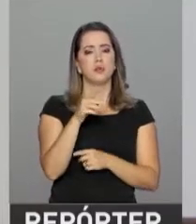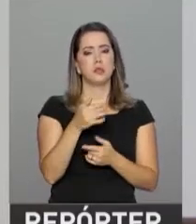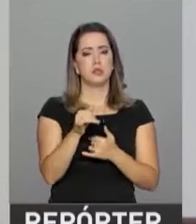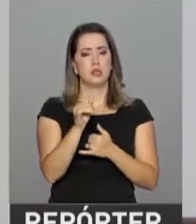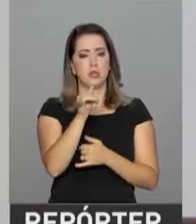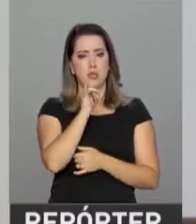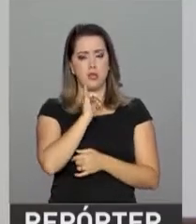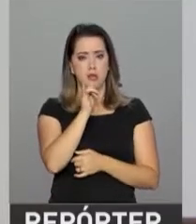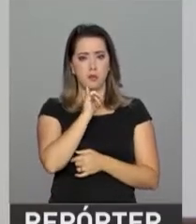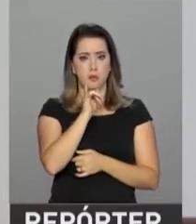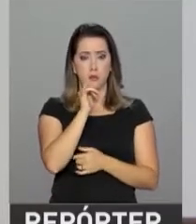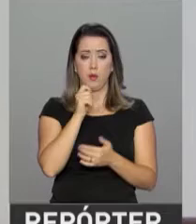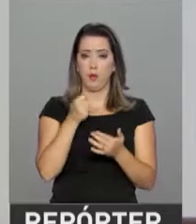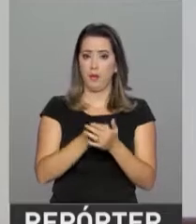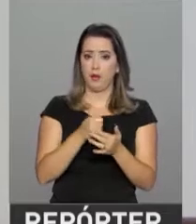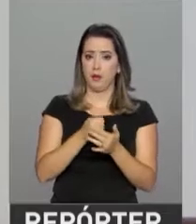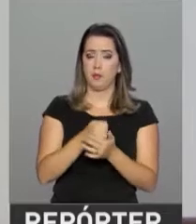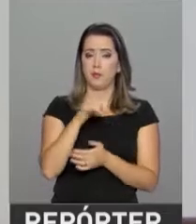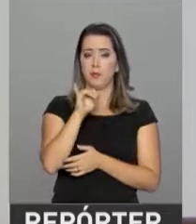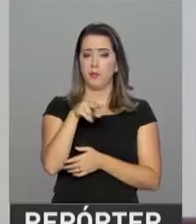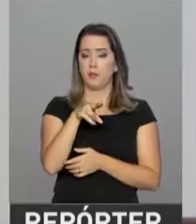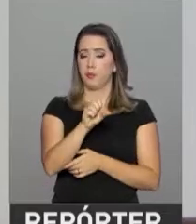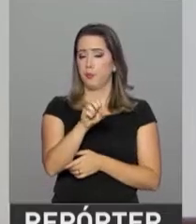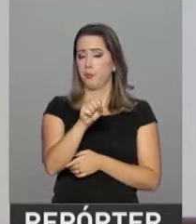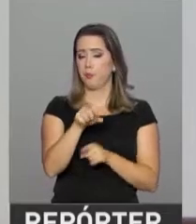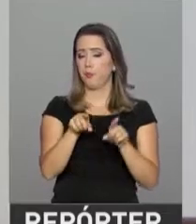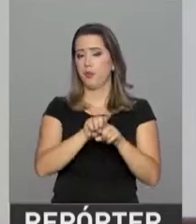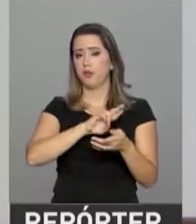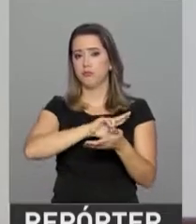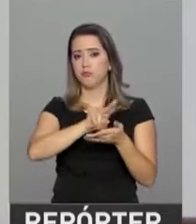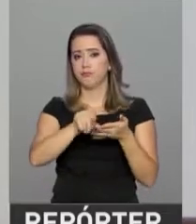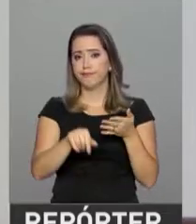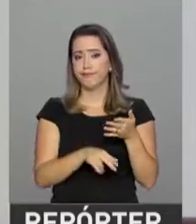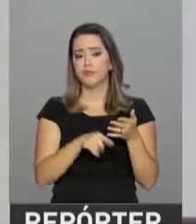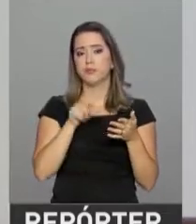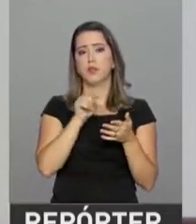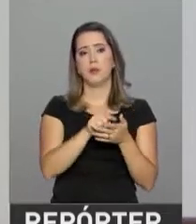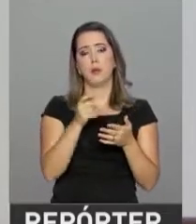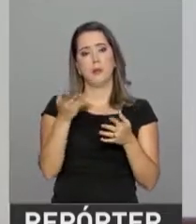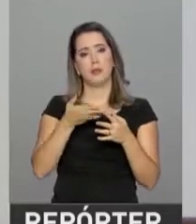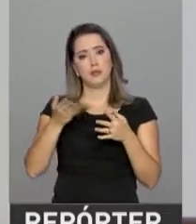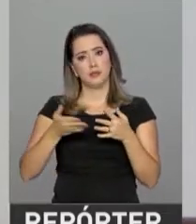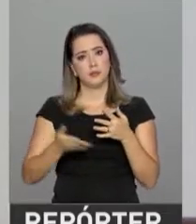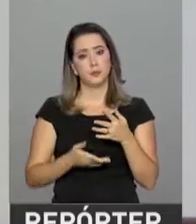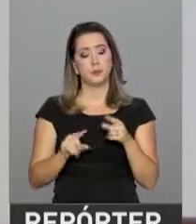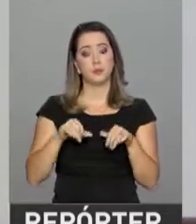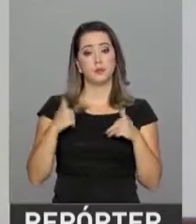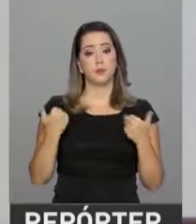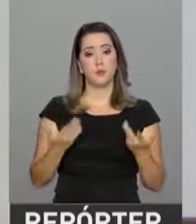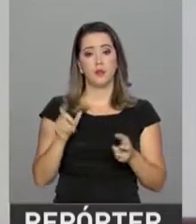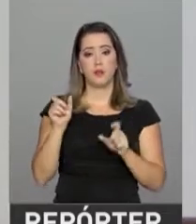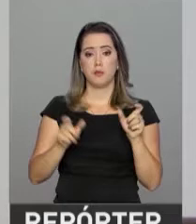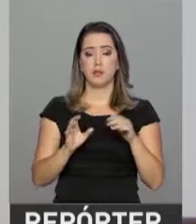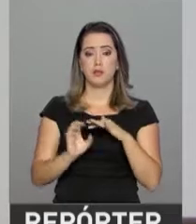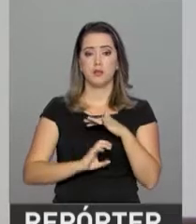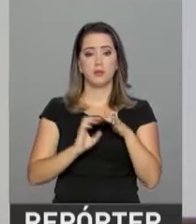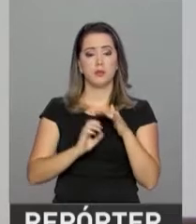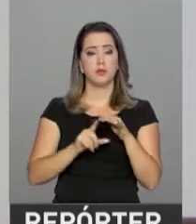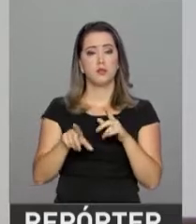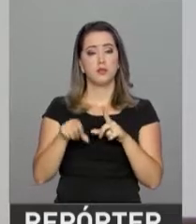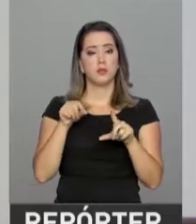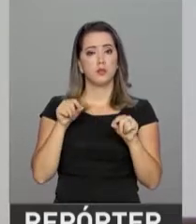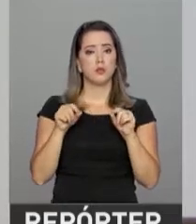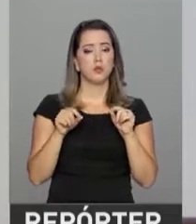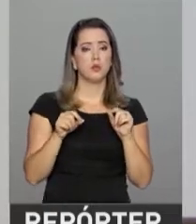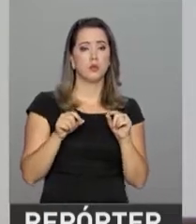como as contribuições previdenciárias relacionadas à as parcelas salariais e para as empresas que são optantes